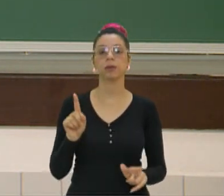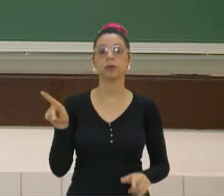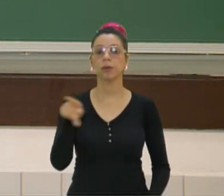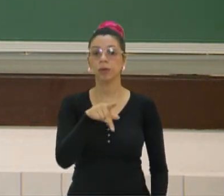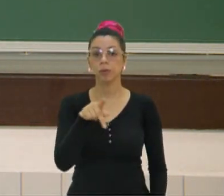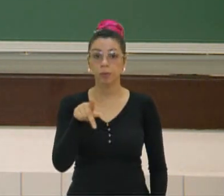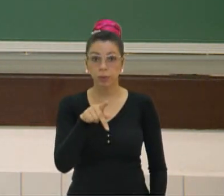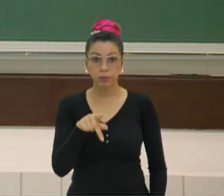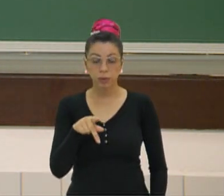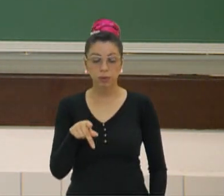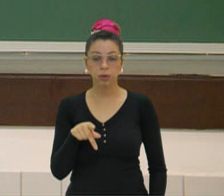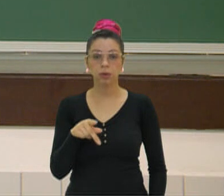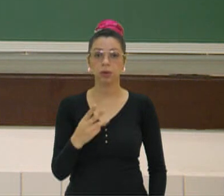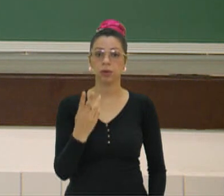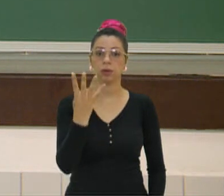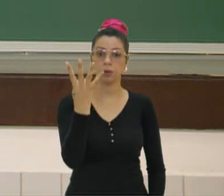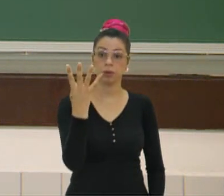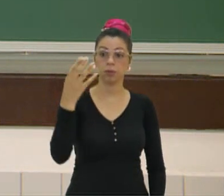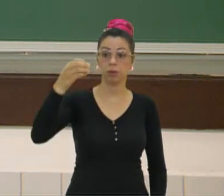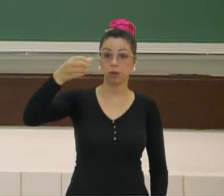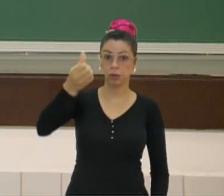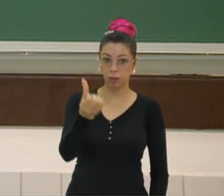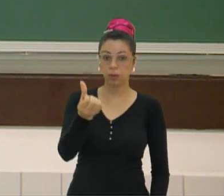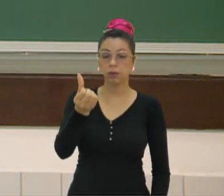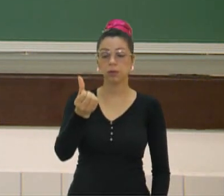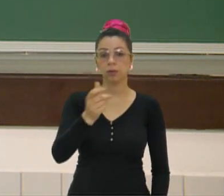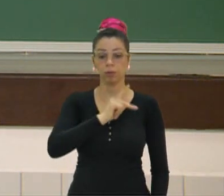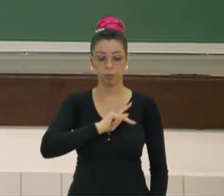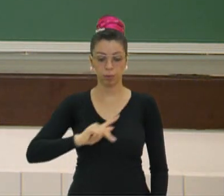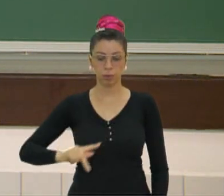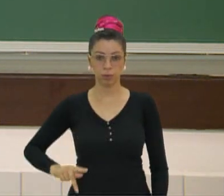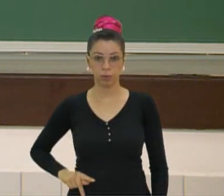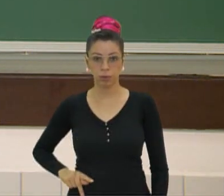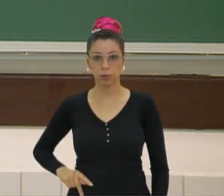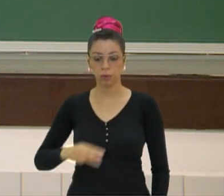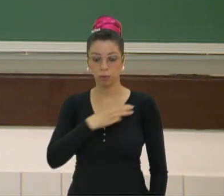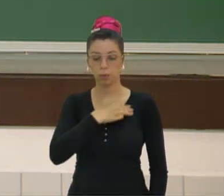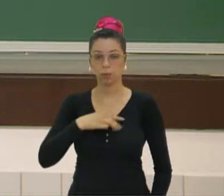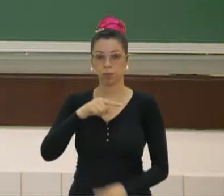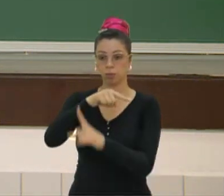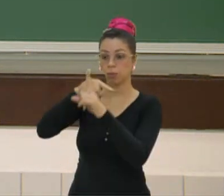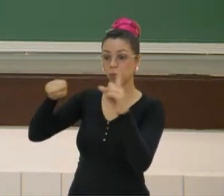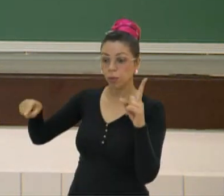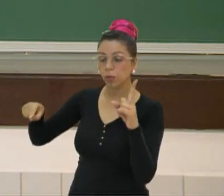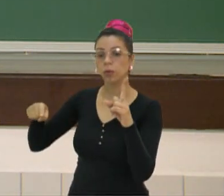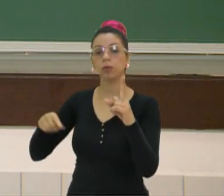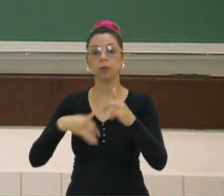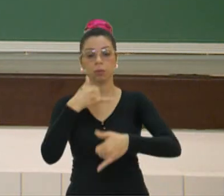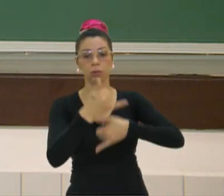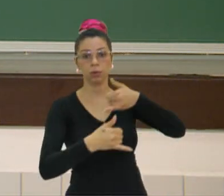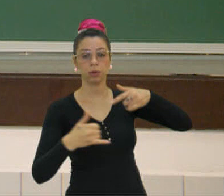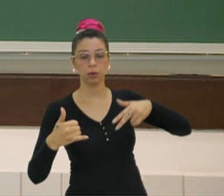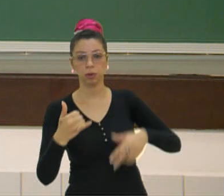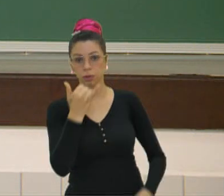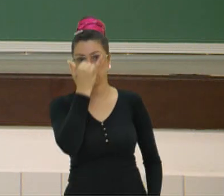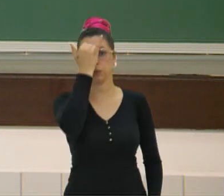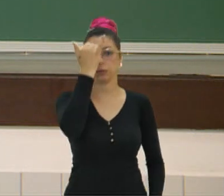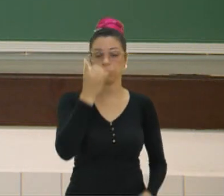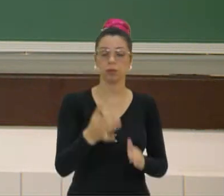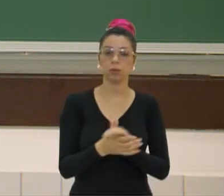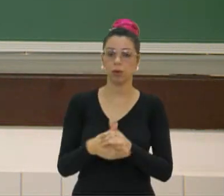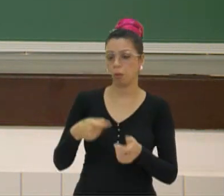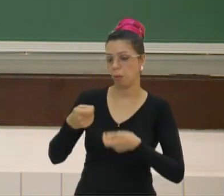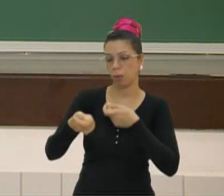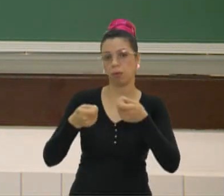é que 46, então o presidente Dutra proíbe os jogos de azar, que acabaram virando uma espécie de monopólio estatal, né? O